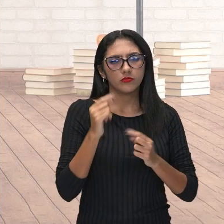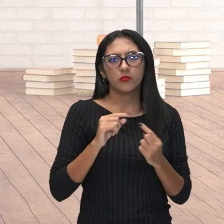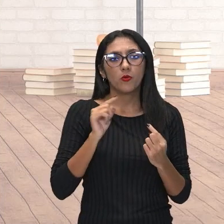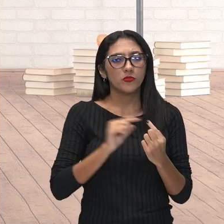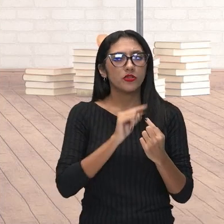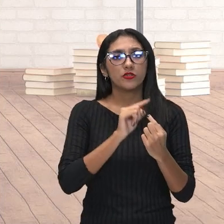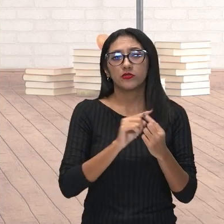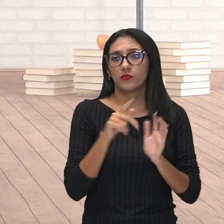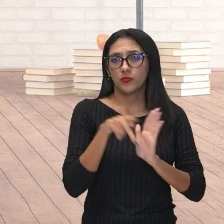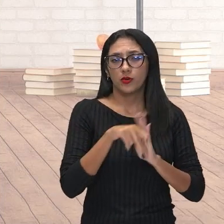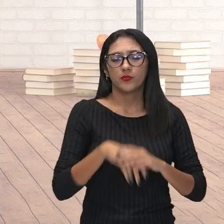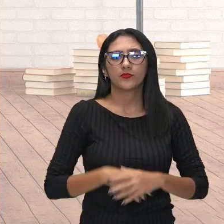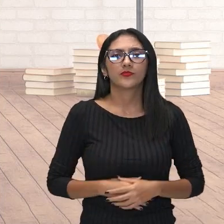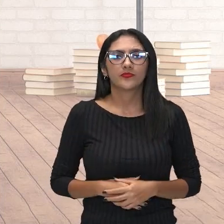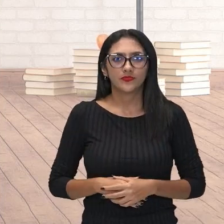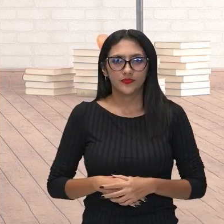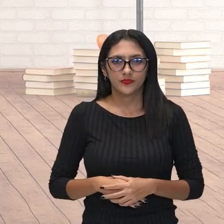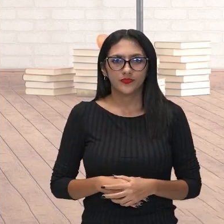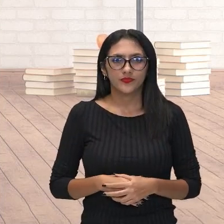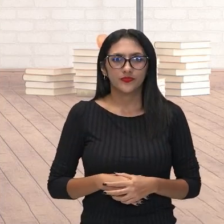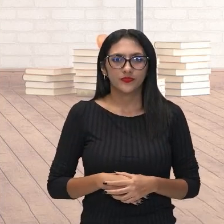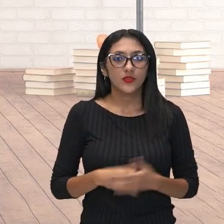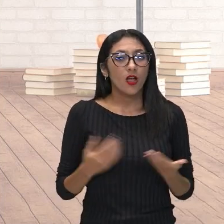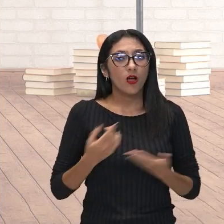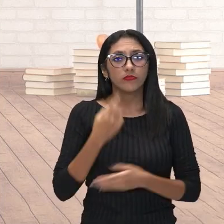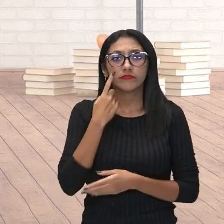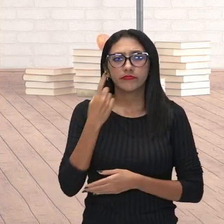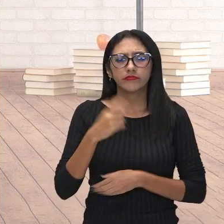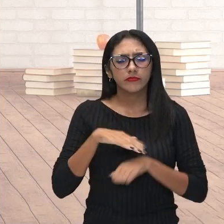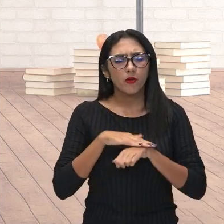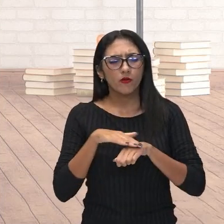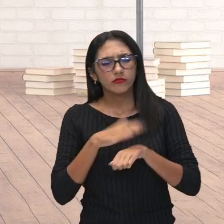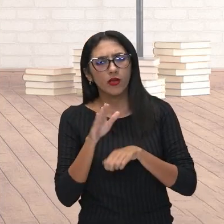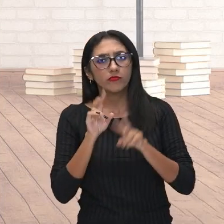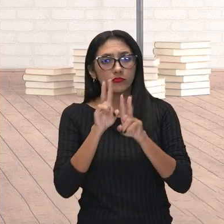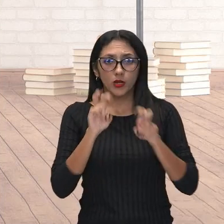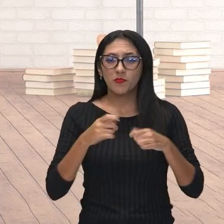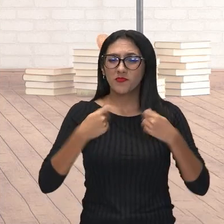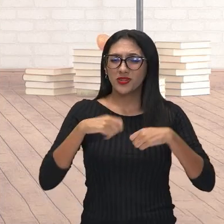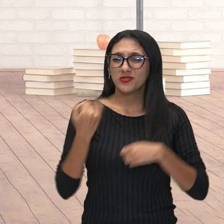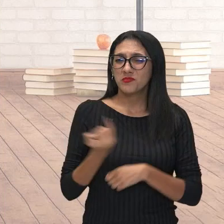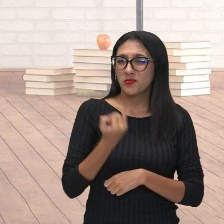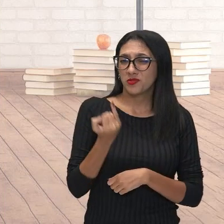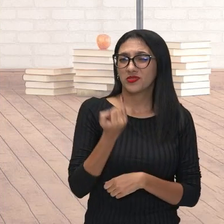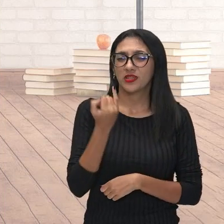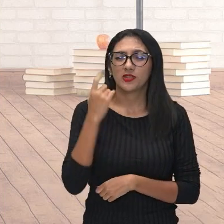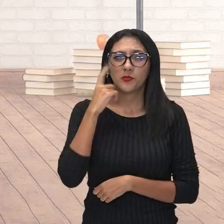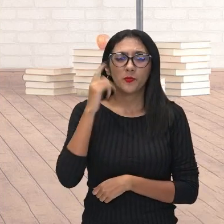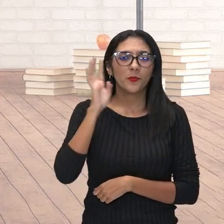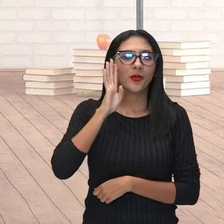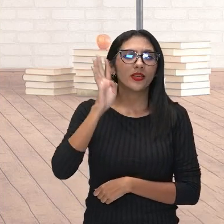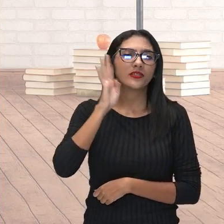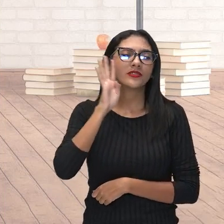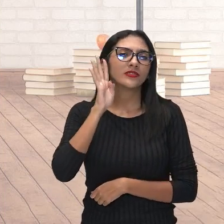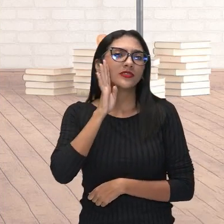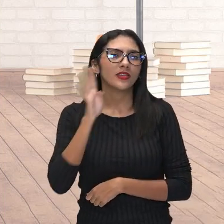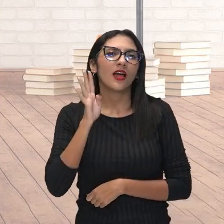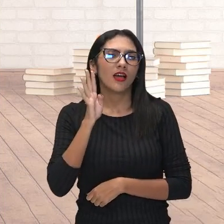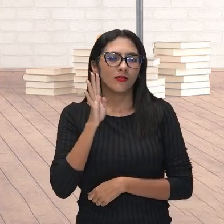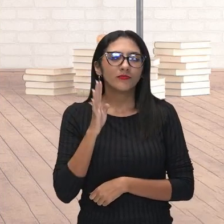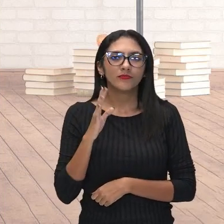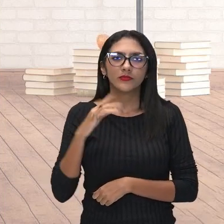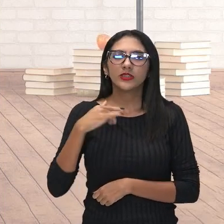E a gente vai conversar sobre um elemento muito importante que a gente precisa pensar quando a gente está